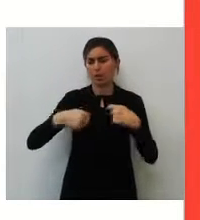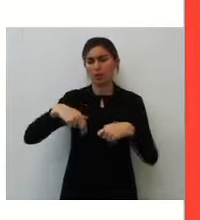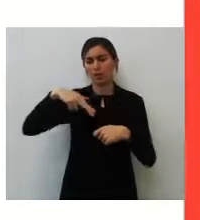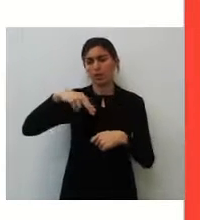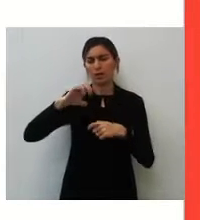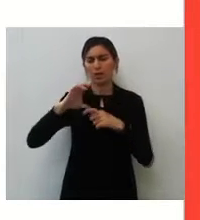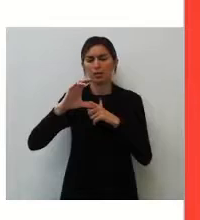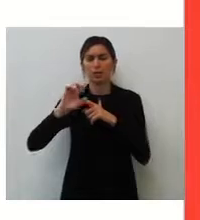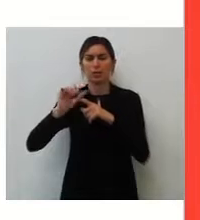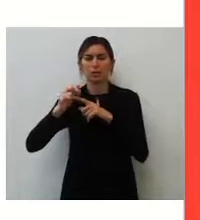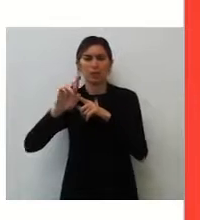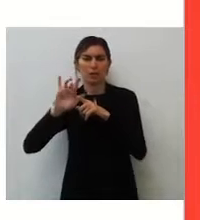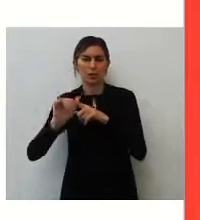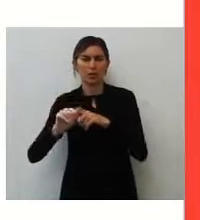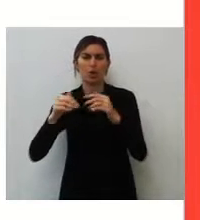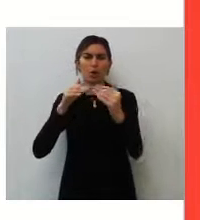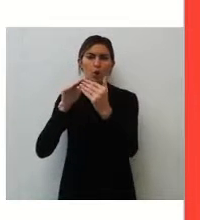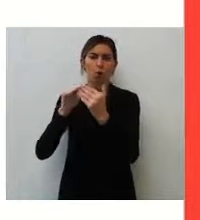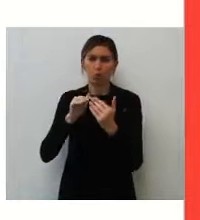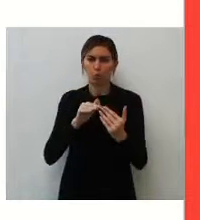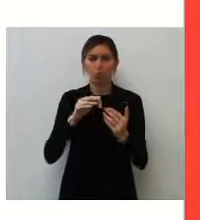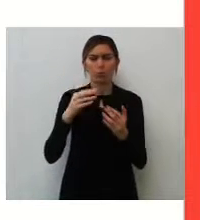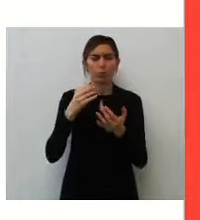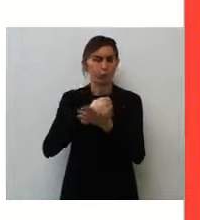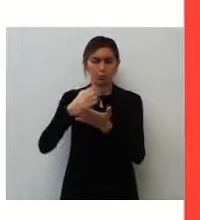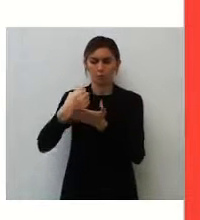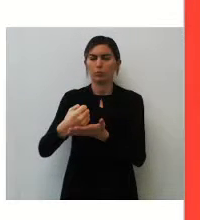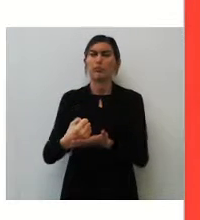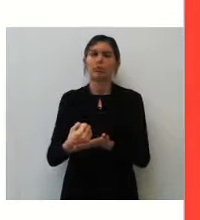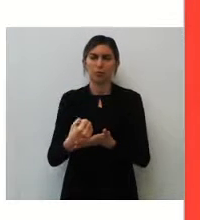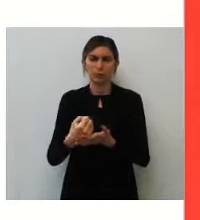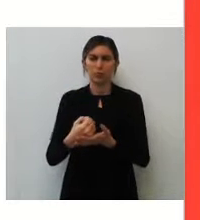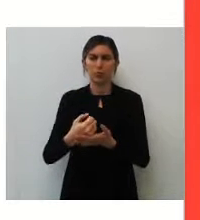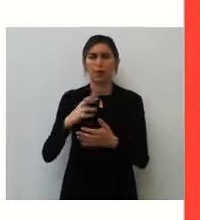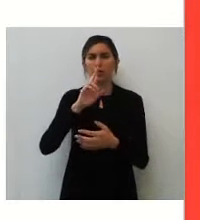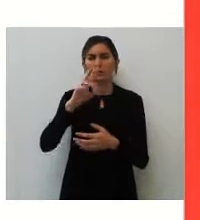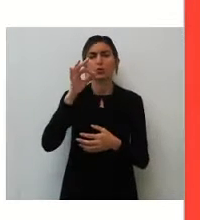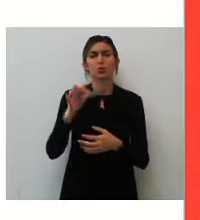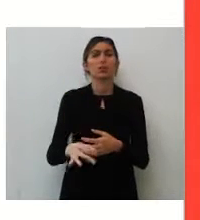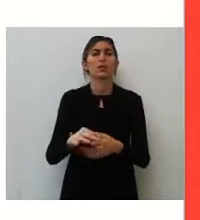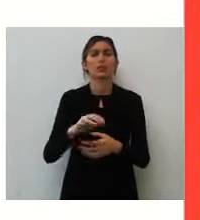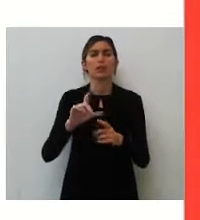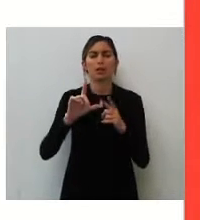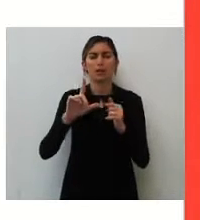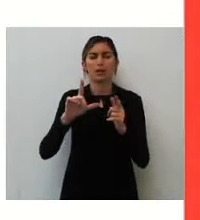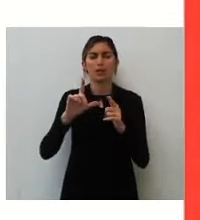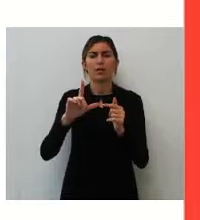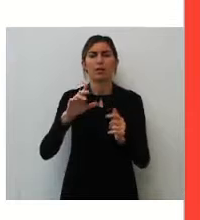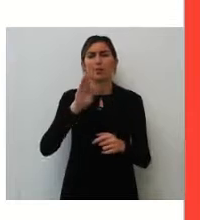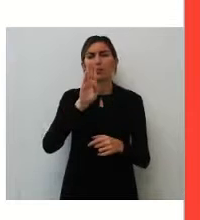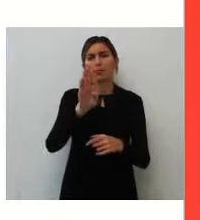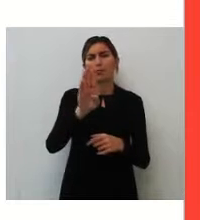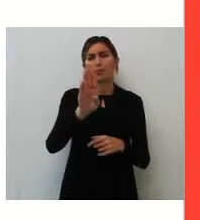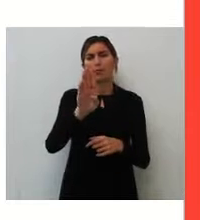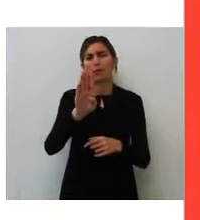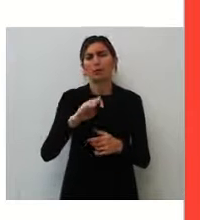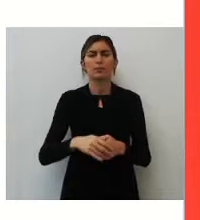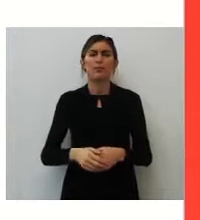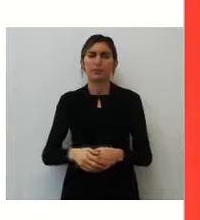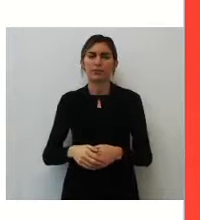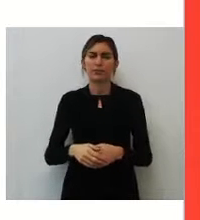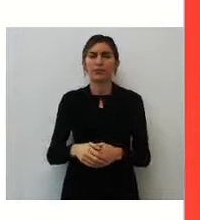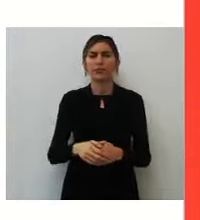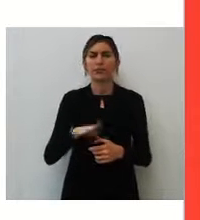necessária a documentação então resposta certa aí vou provar agora para vocês é a letra b de